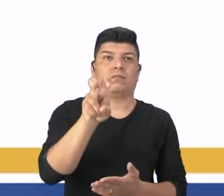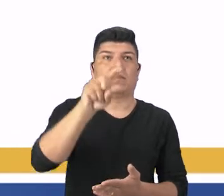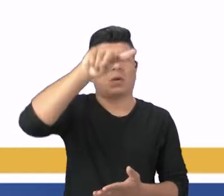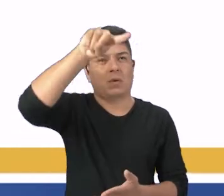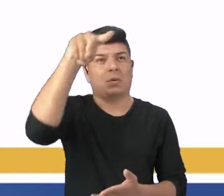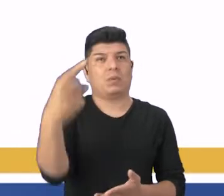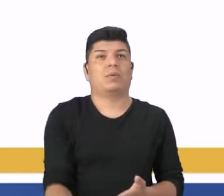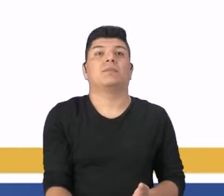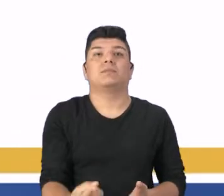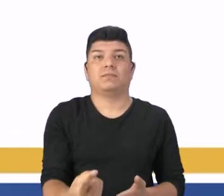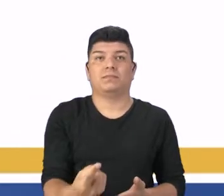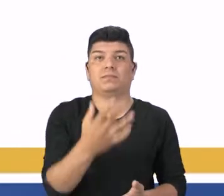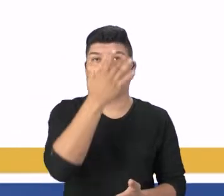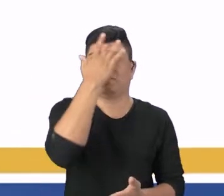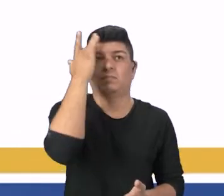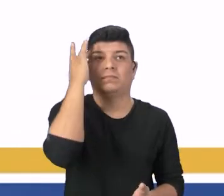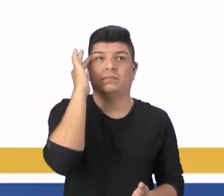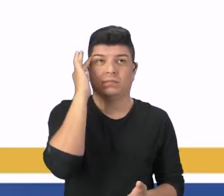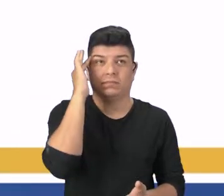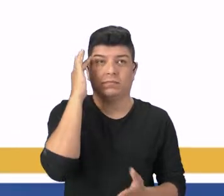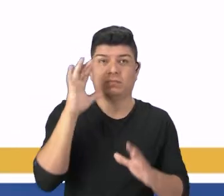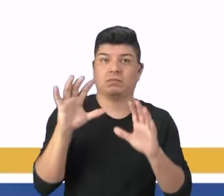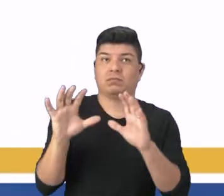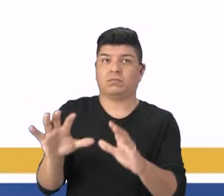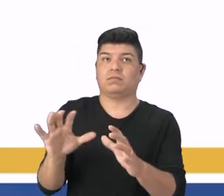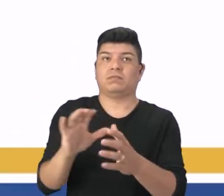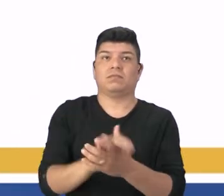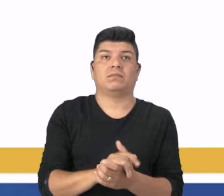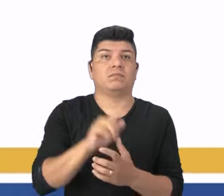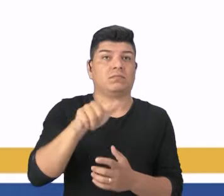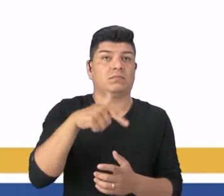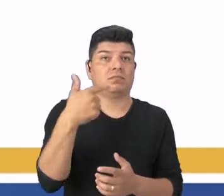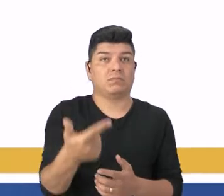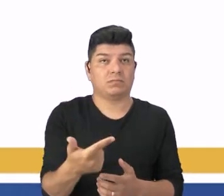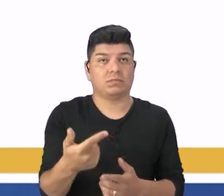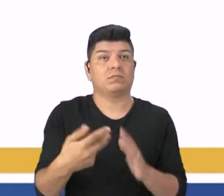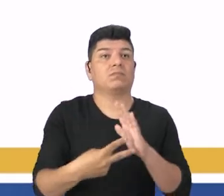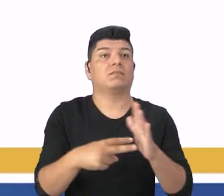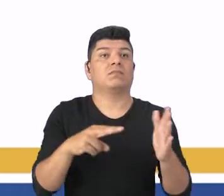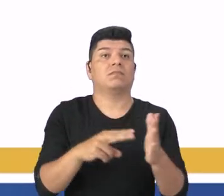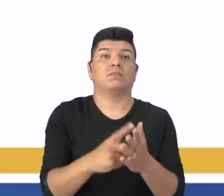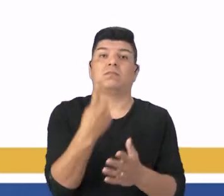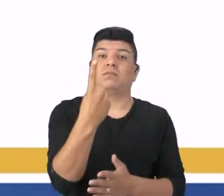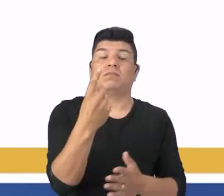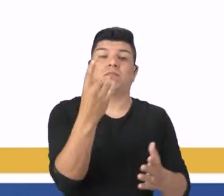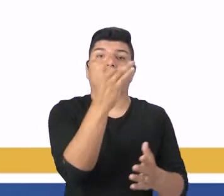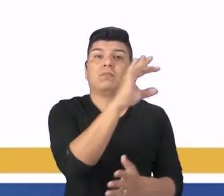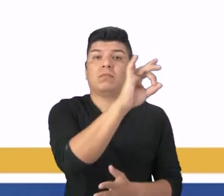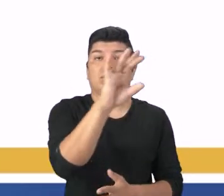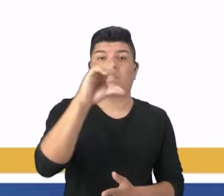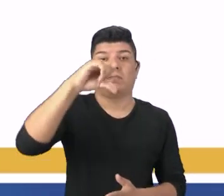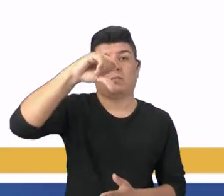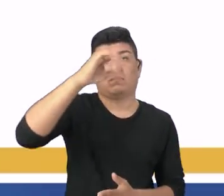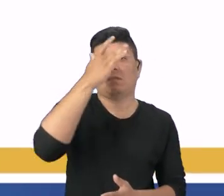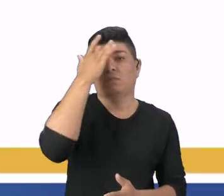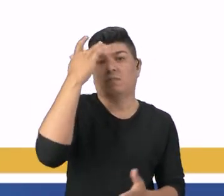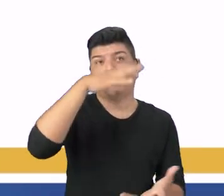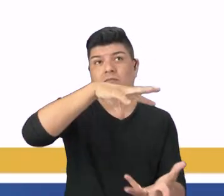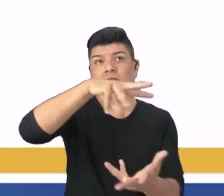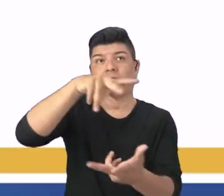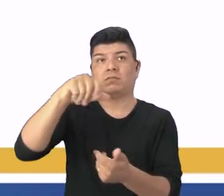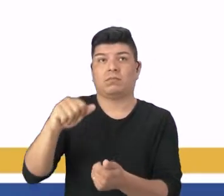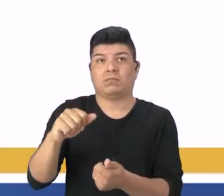795 milhões de indivíduos nessa situação. Em outras palavras, 1 a cada 9 pessoas no mundo